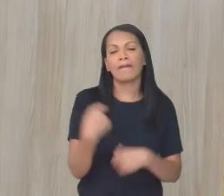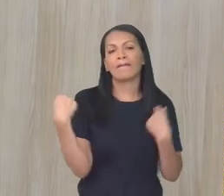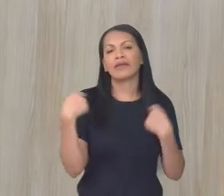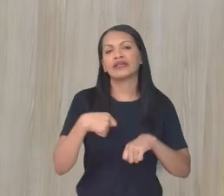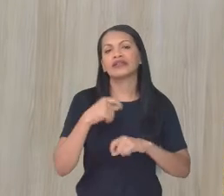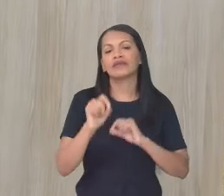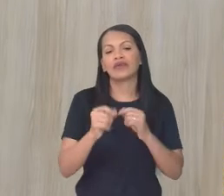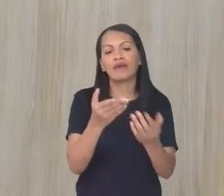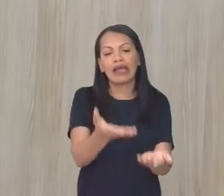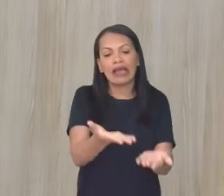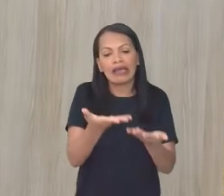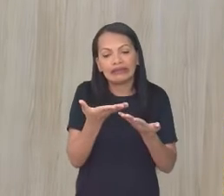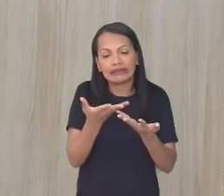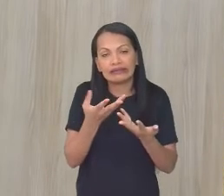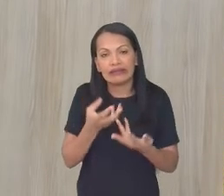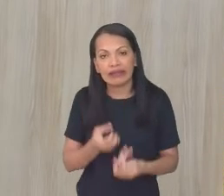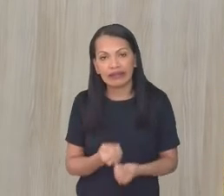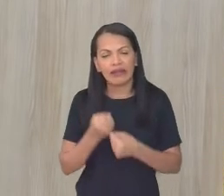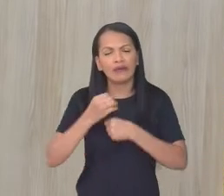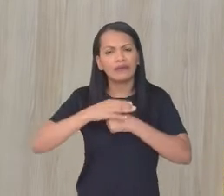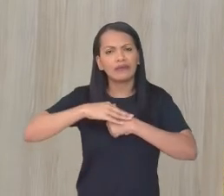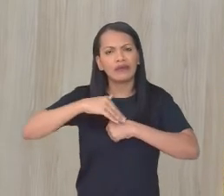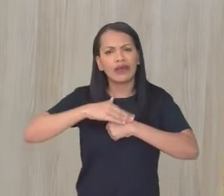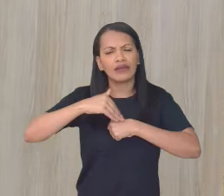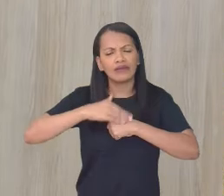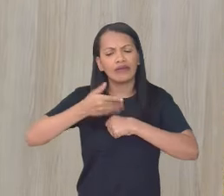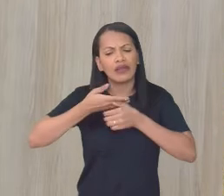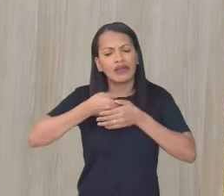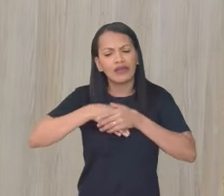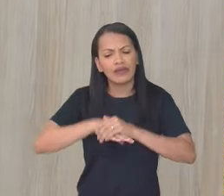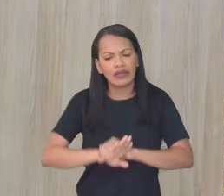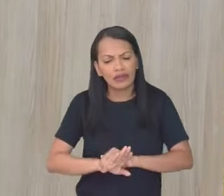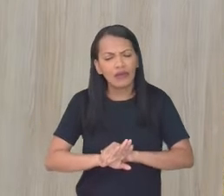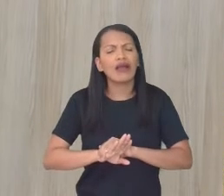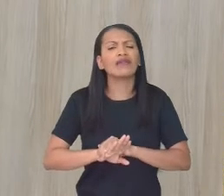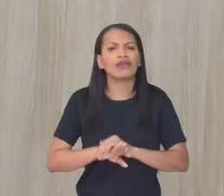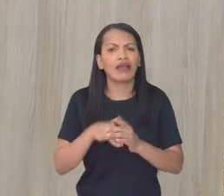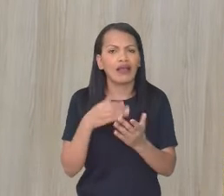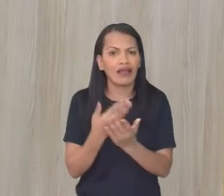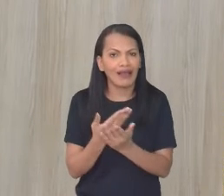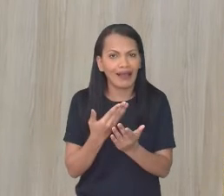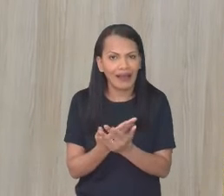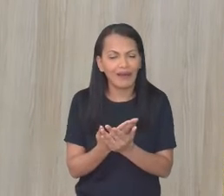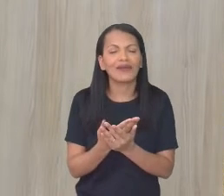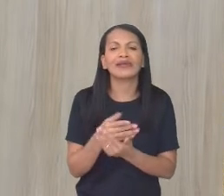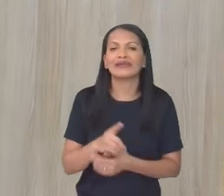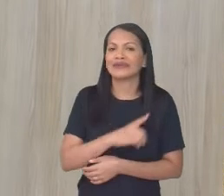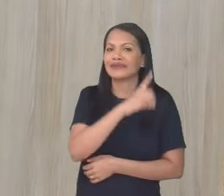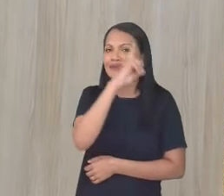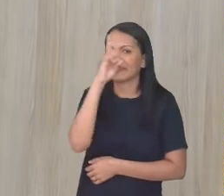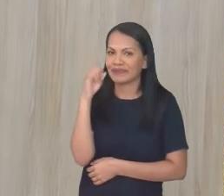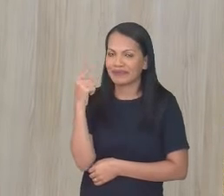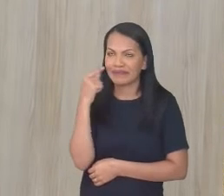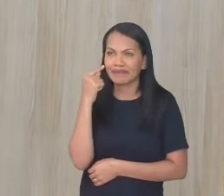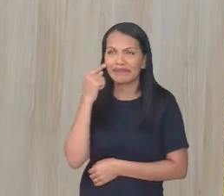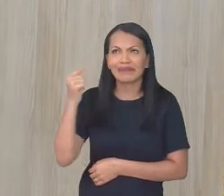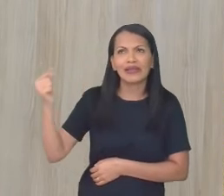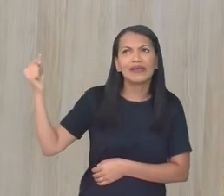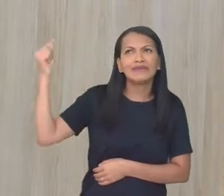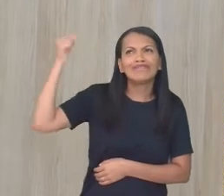com carinho e guardar, não é, a nossa aula, não é, do dia, lá